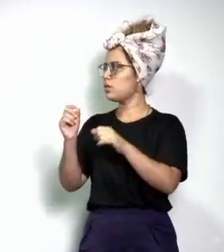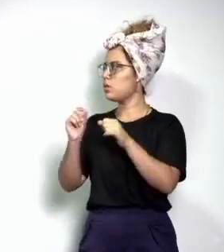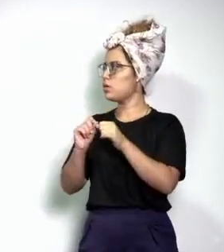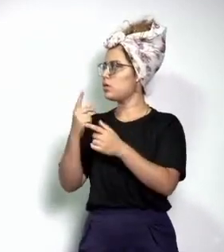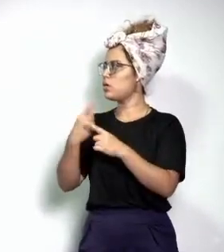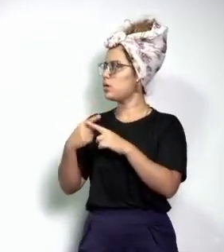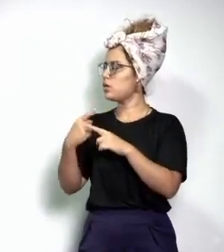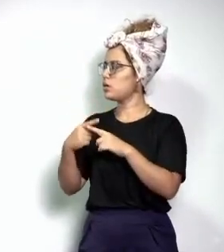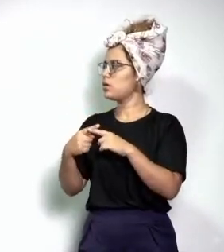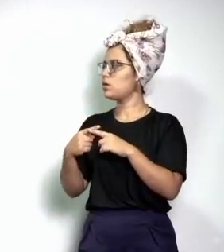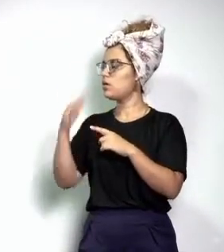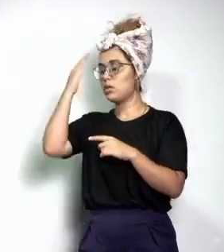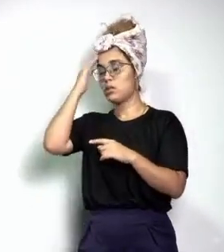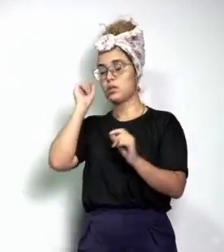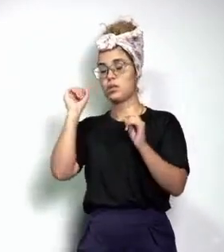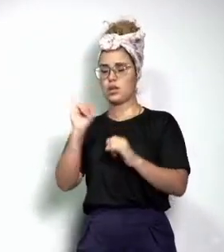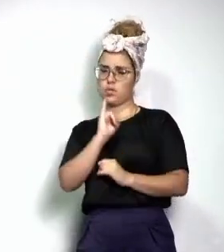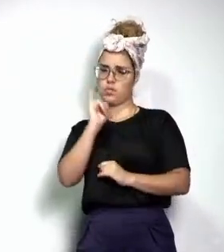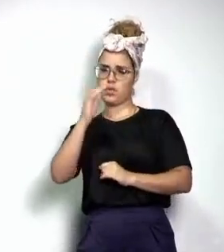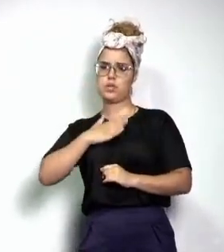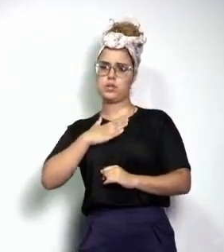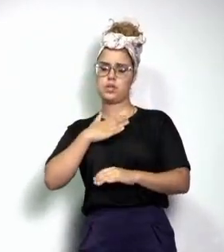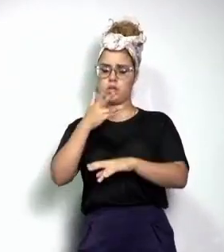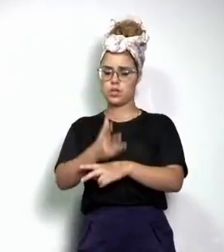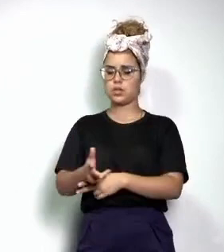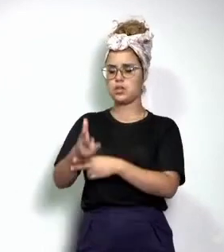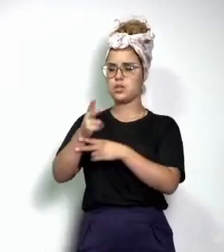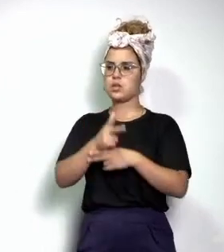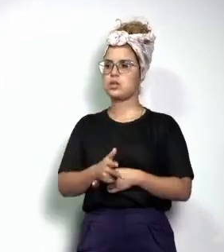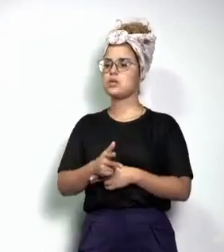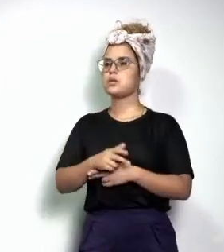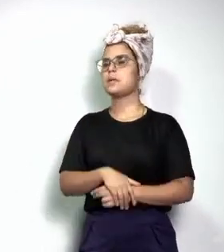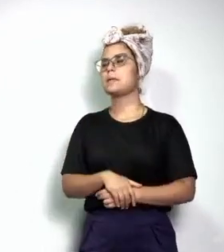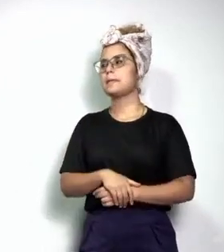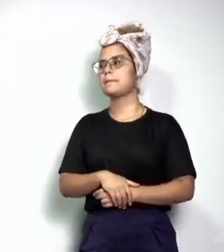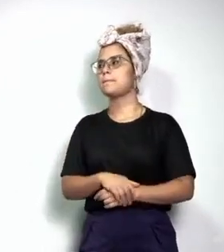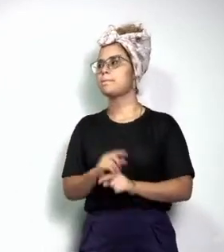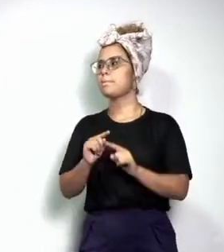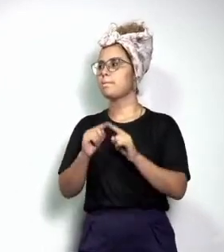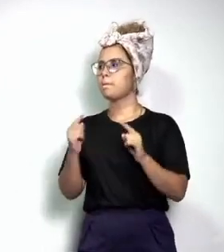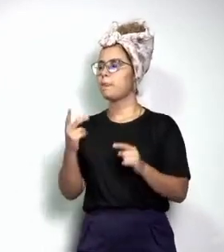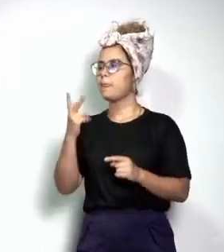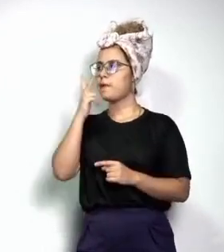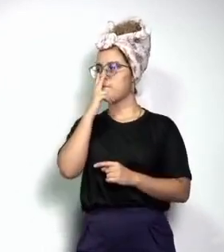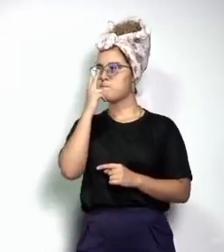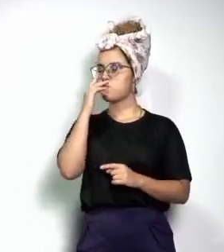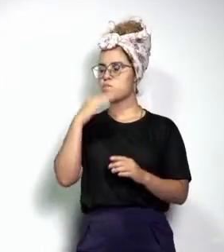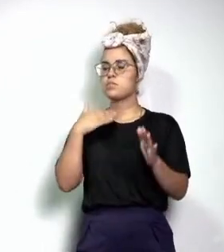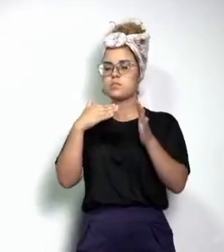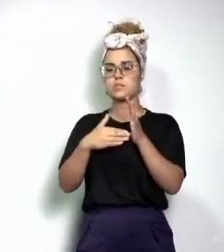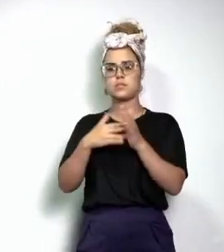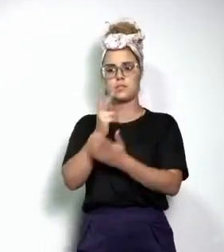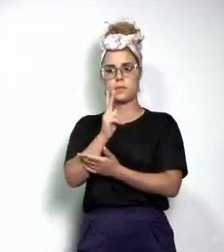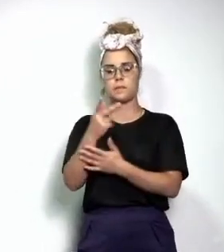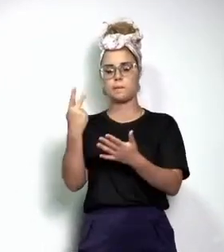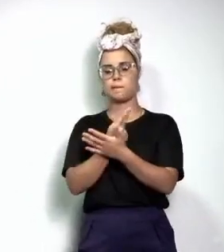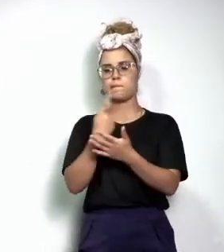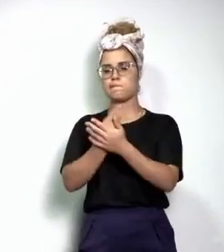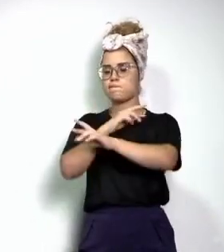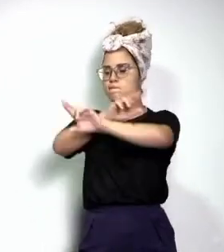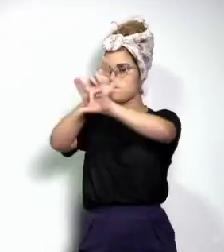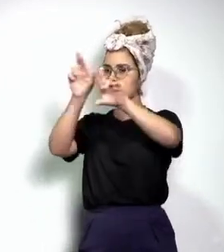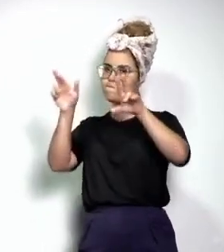porque entendo também a importância disso no set. Mas eu acho que limitações sempre vão acontecer em várias